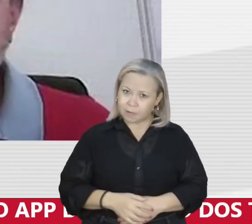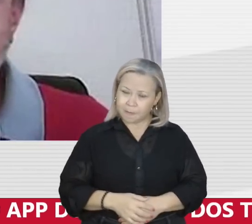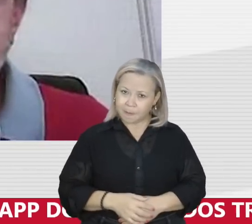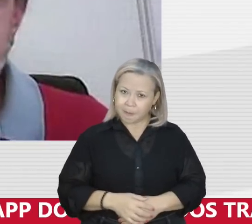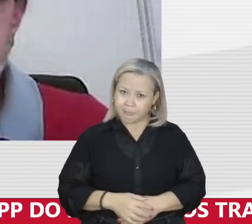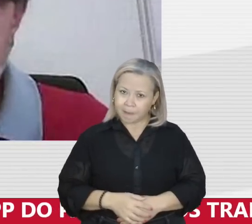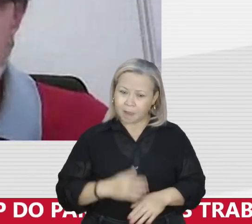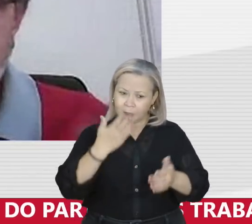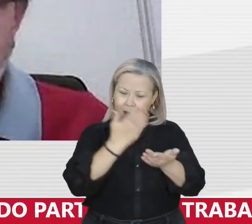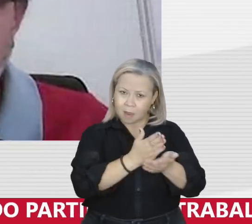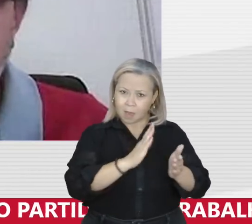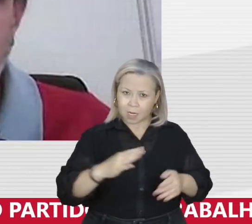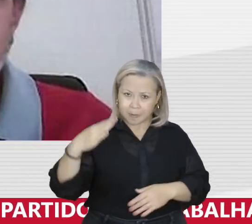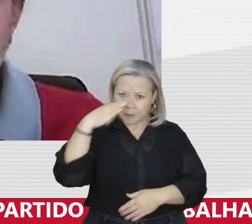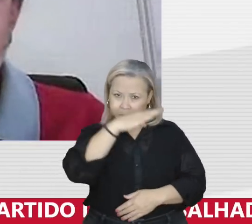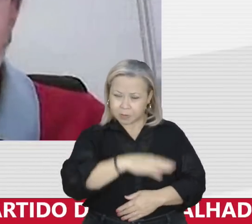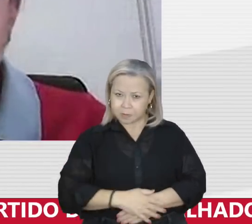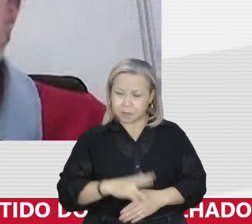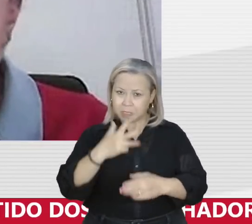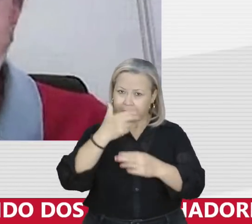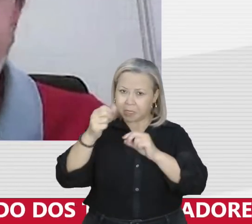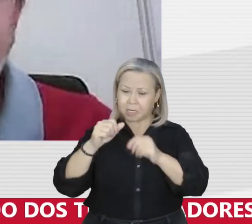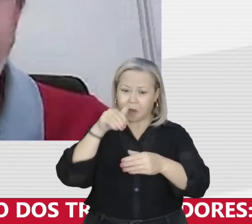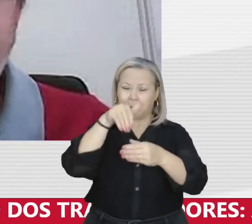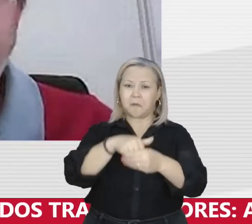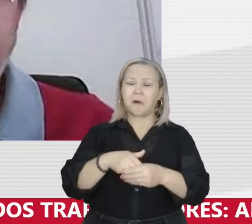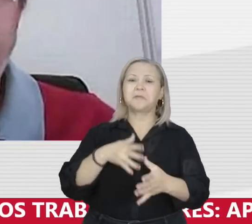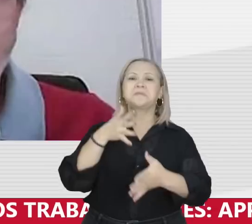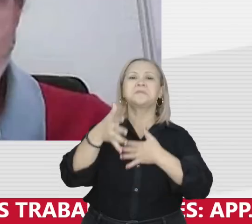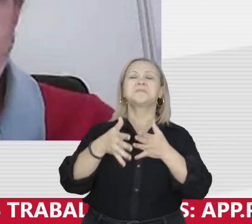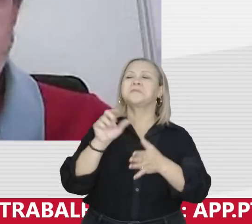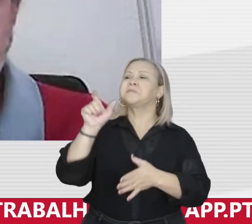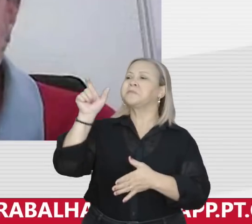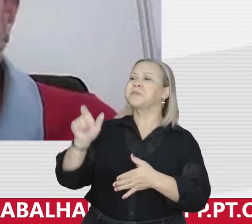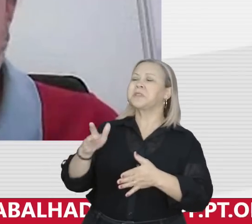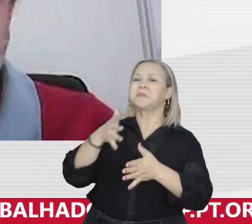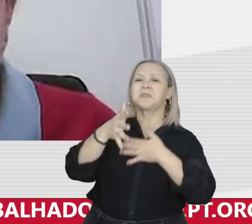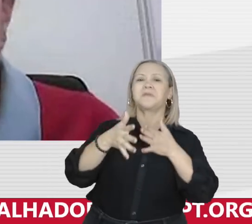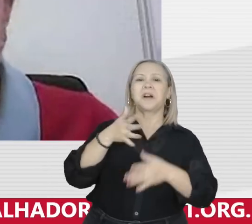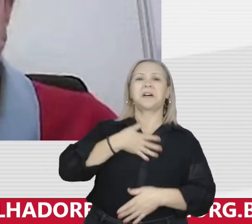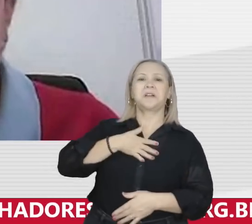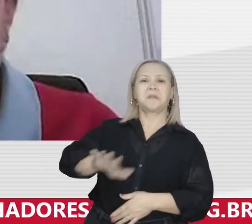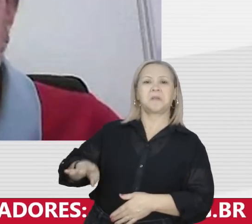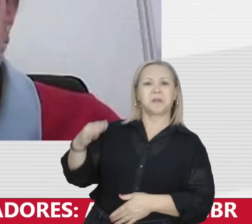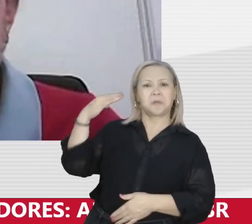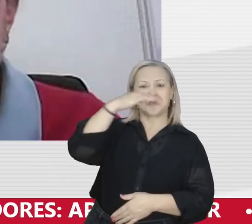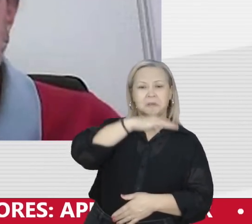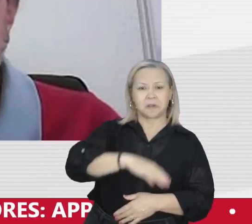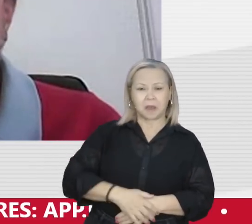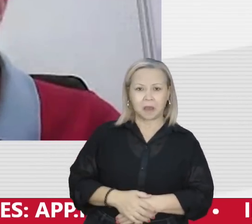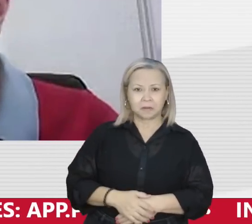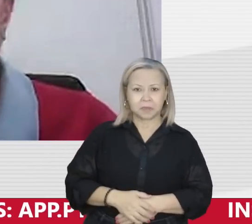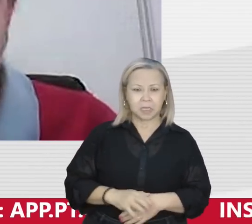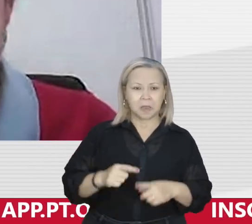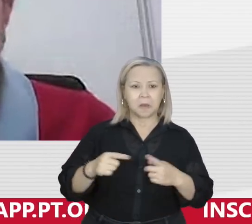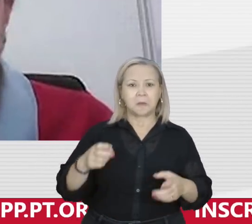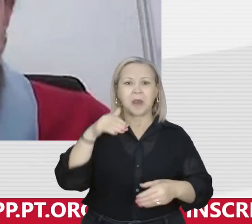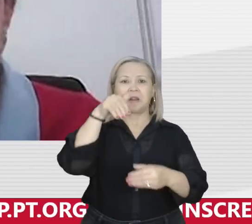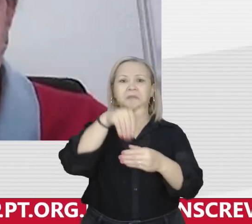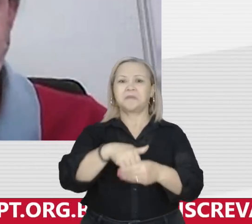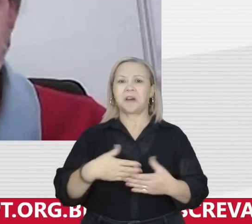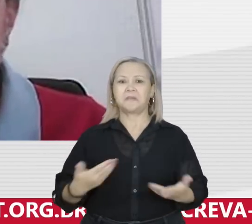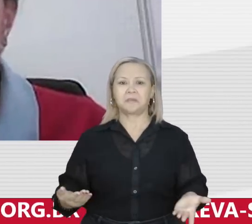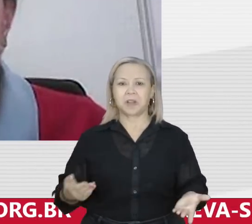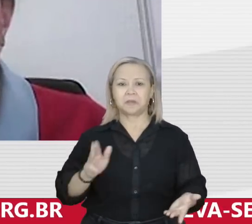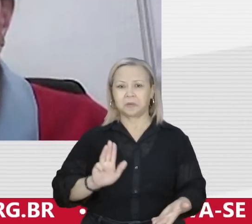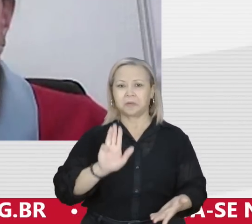Bolsonaro, ganhar o voto de quem diz que não gosta do Bolsonaro, mas não vai votar, que não acredita em mais